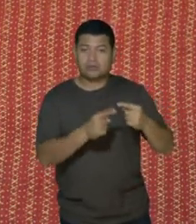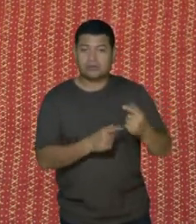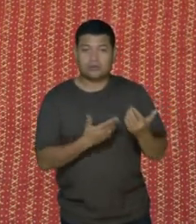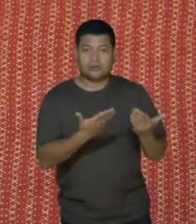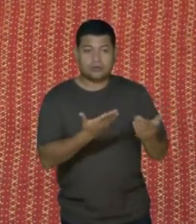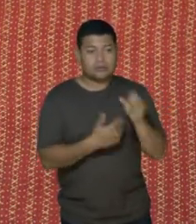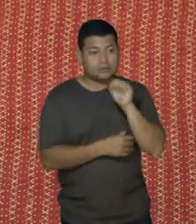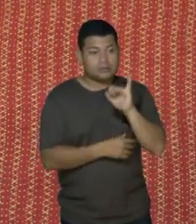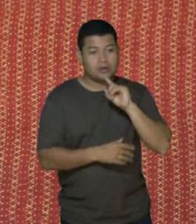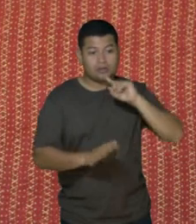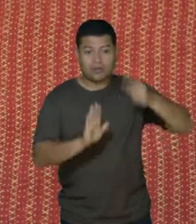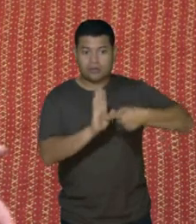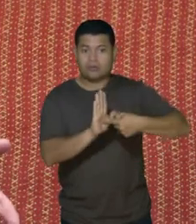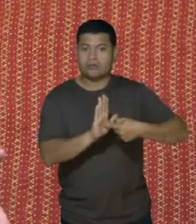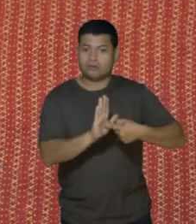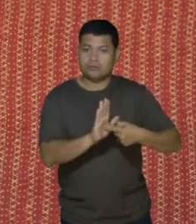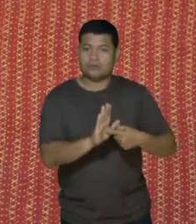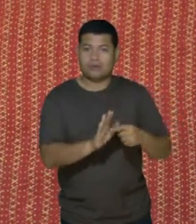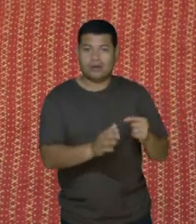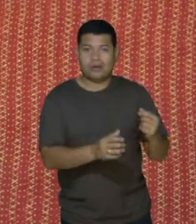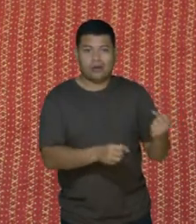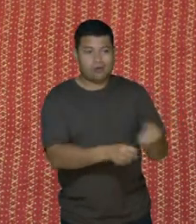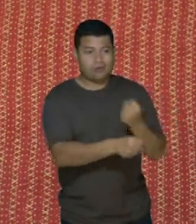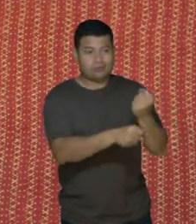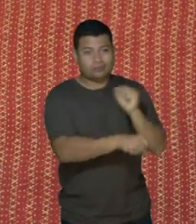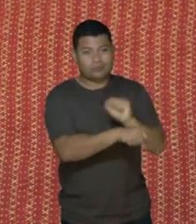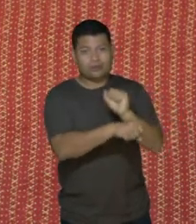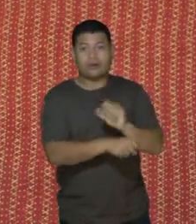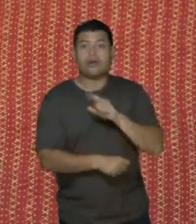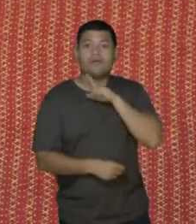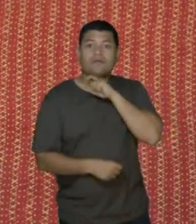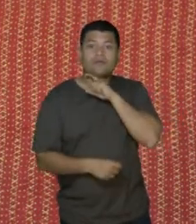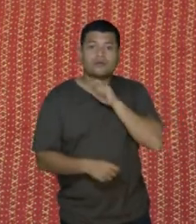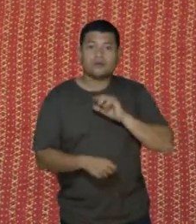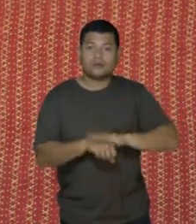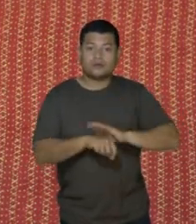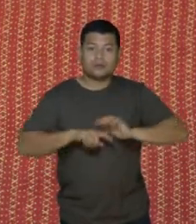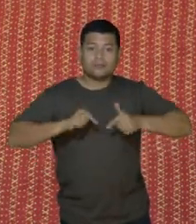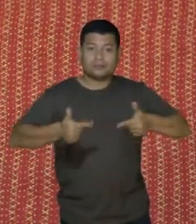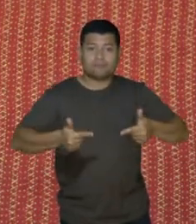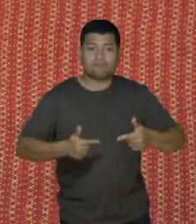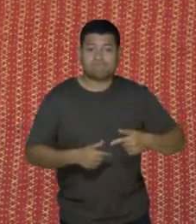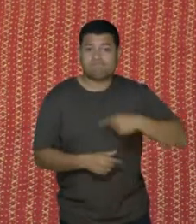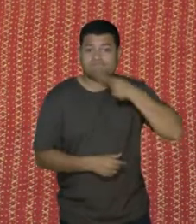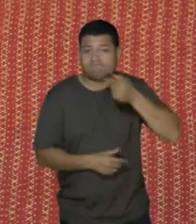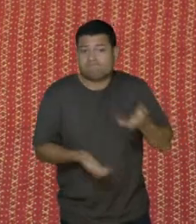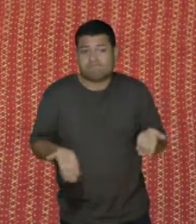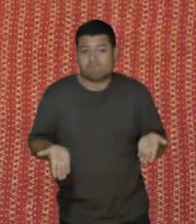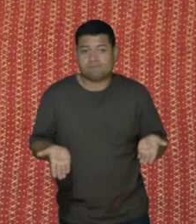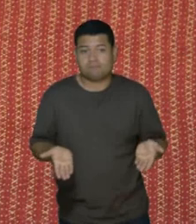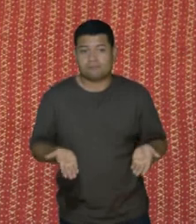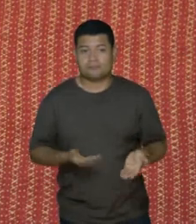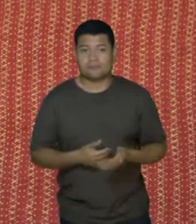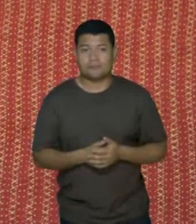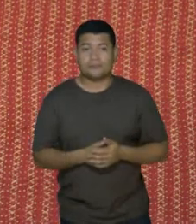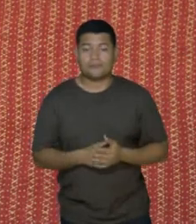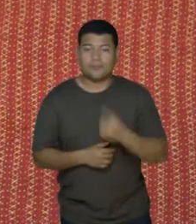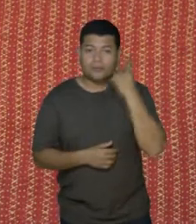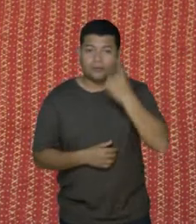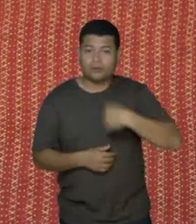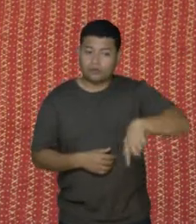obra paralisada, então não pode ser considerado vício de iniciativa um projeto como esse. Deputado Bruno, então nós